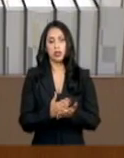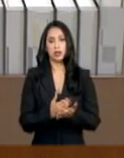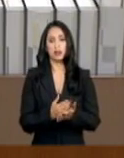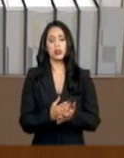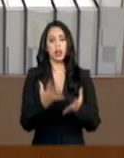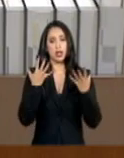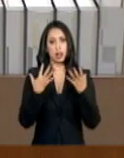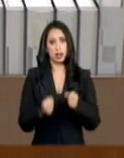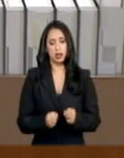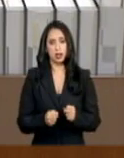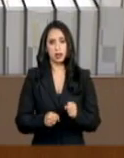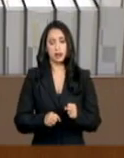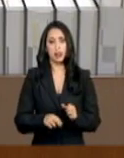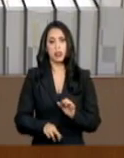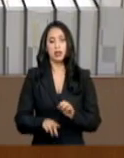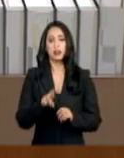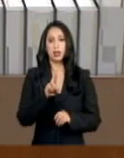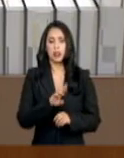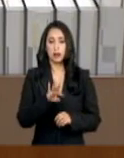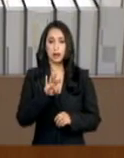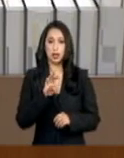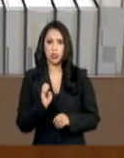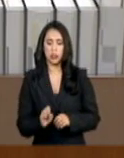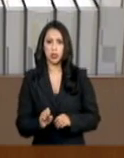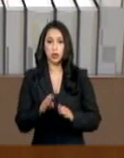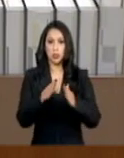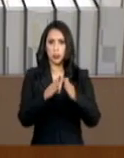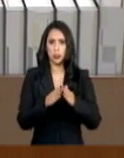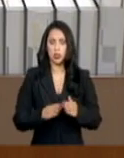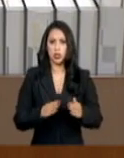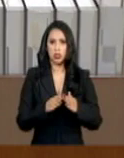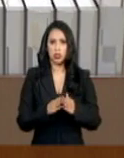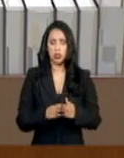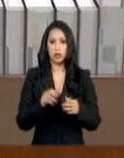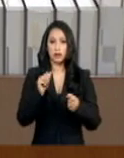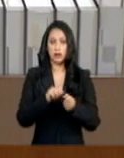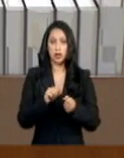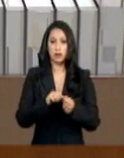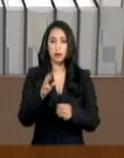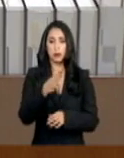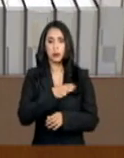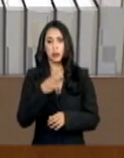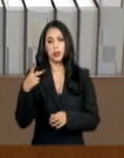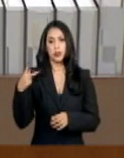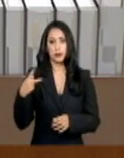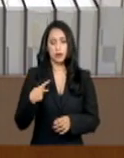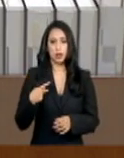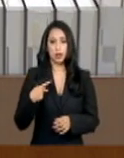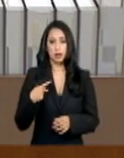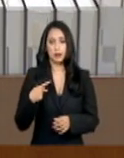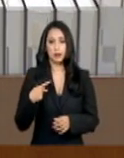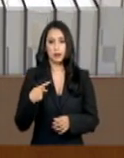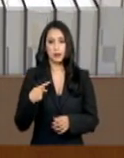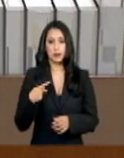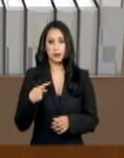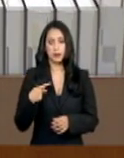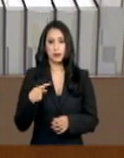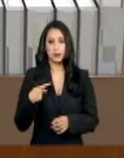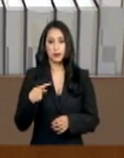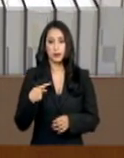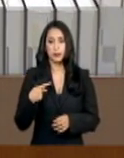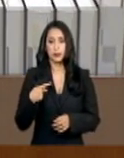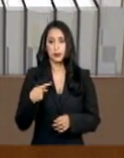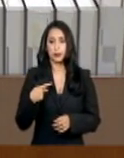para na forma do pedido do próprio recurso formulado pelo ministério público determinará a a